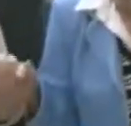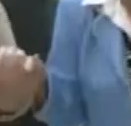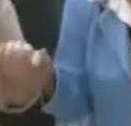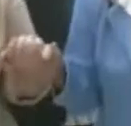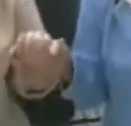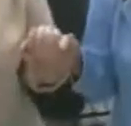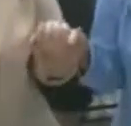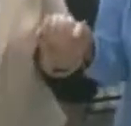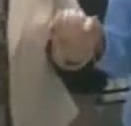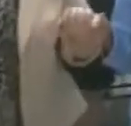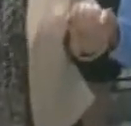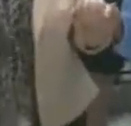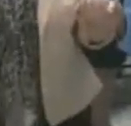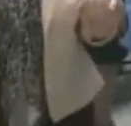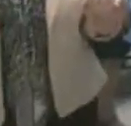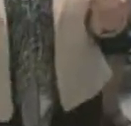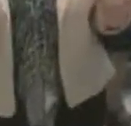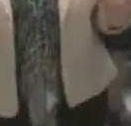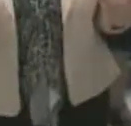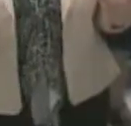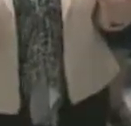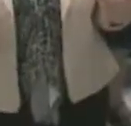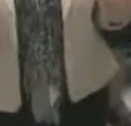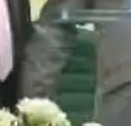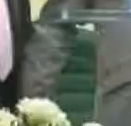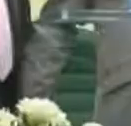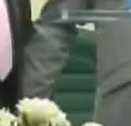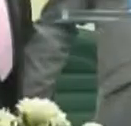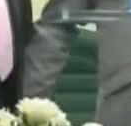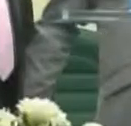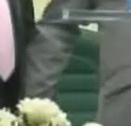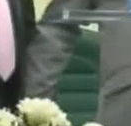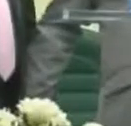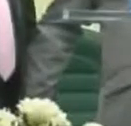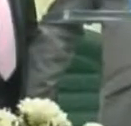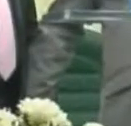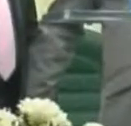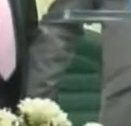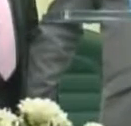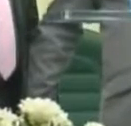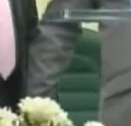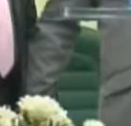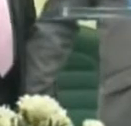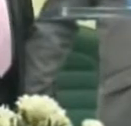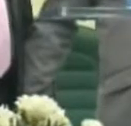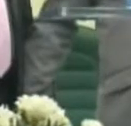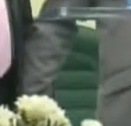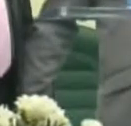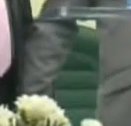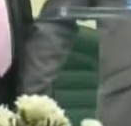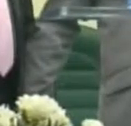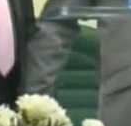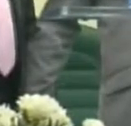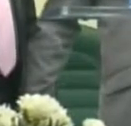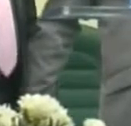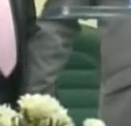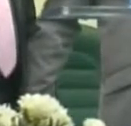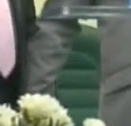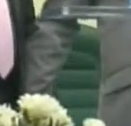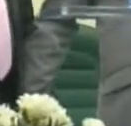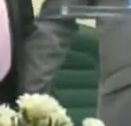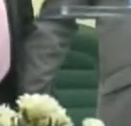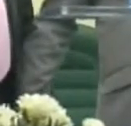família nós queremos senhor especificamente sobre as drogas agora repreender